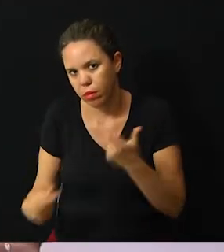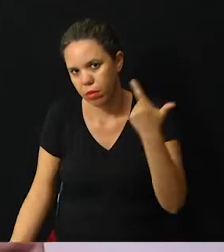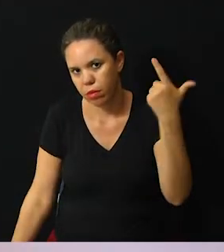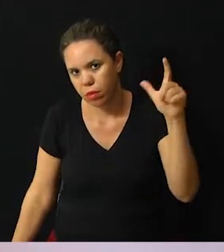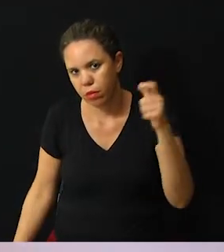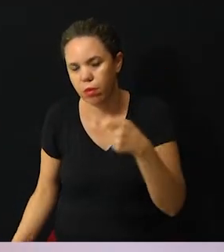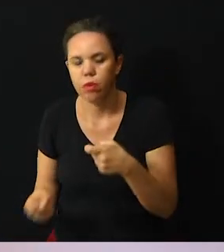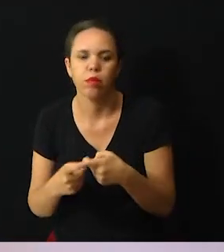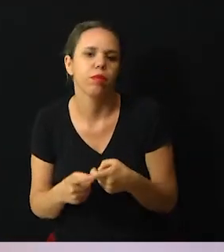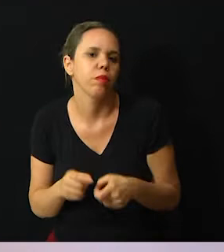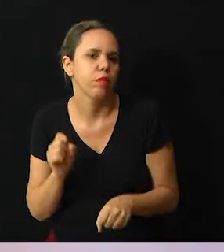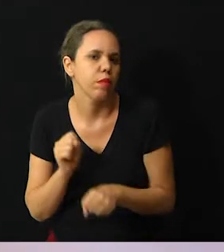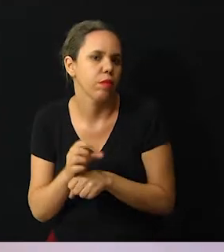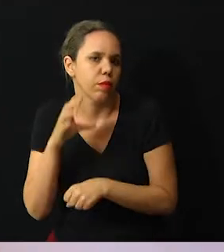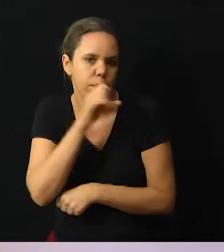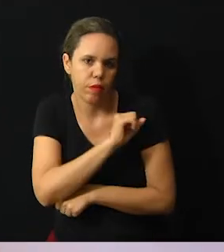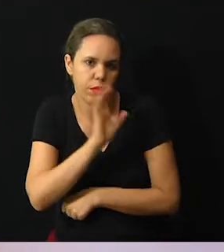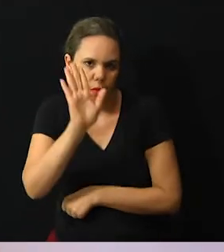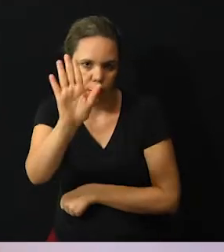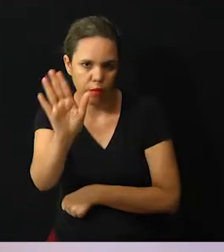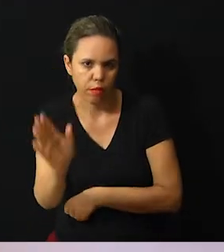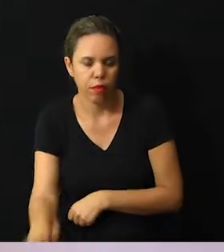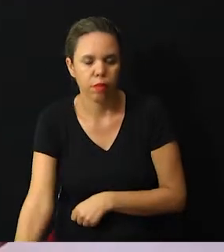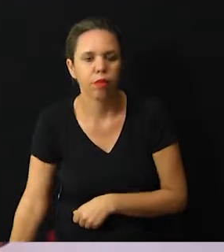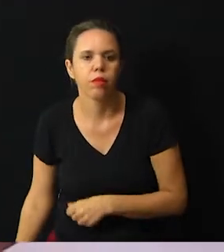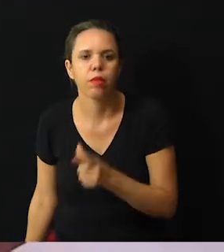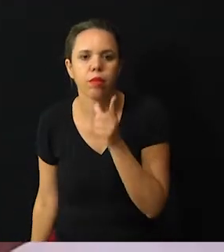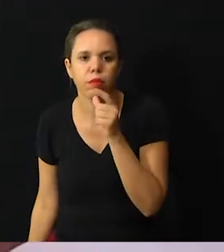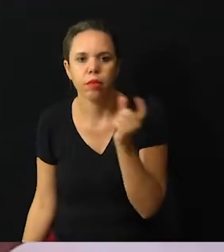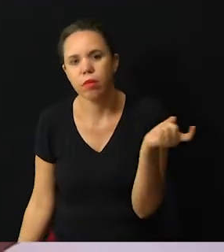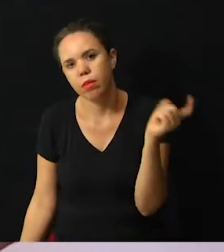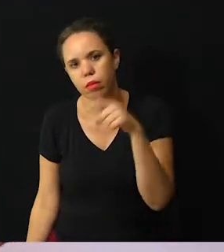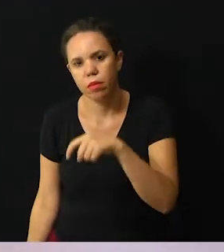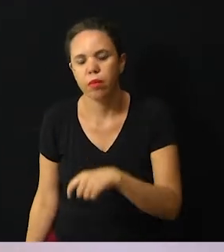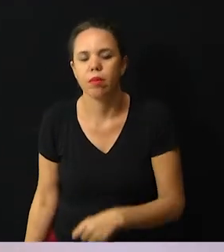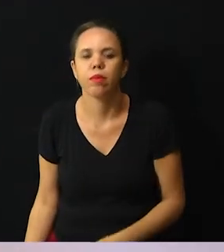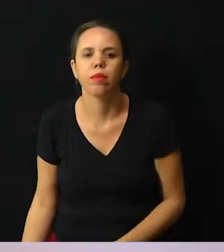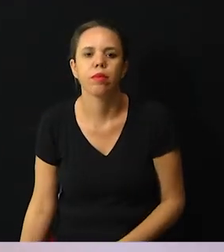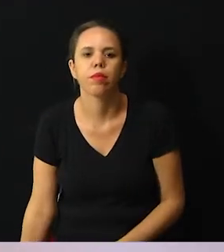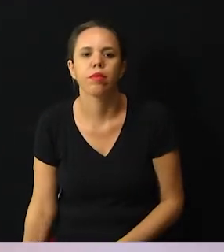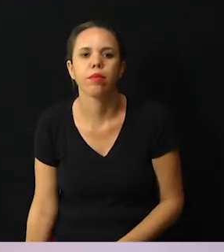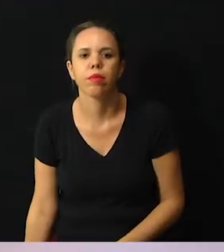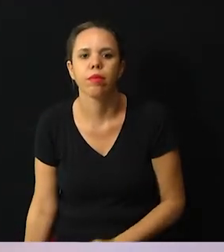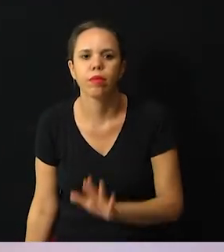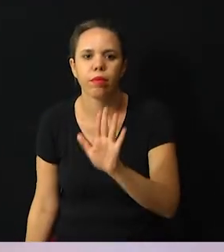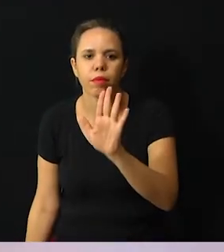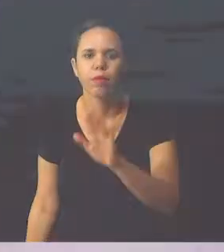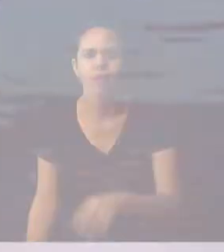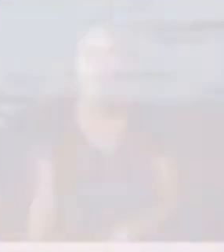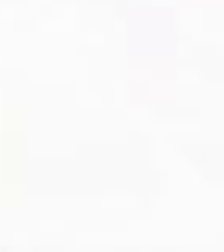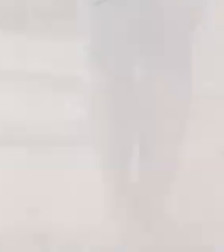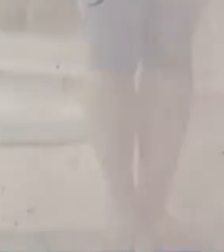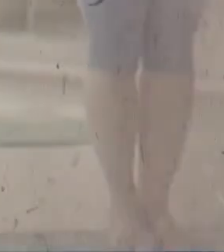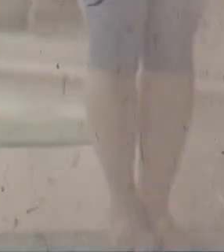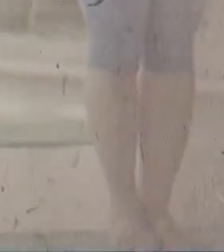com outro especialista. É coisa rápida, só para tomar uma aguinha. A gente já volta, não saia